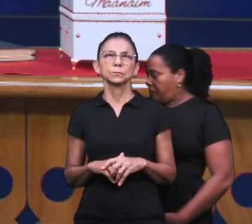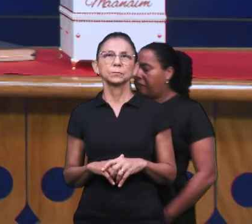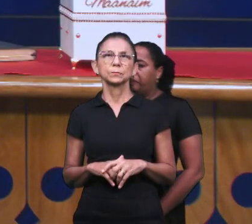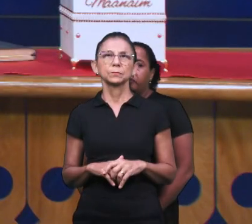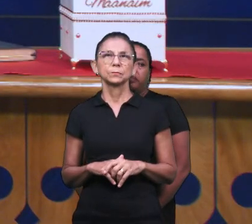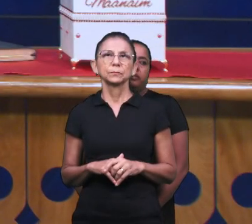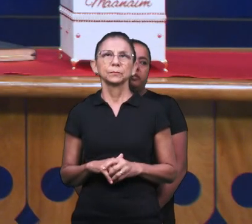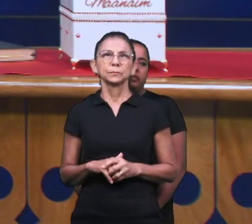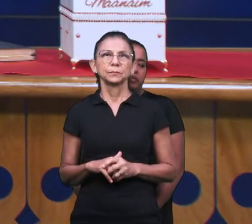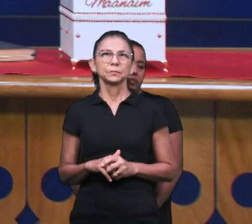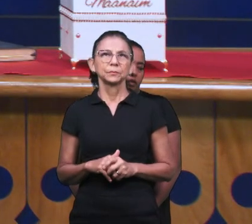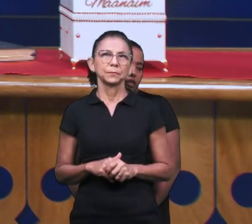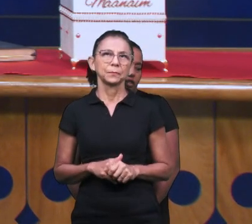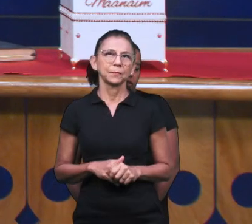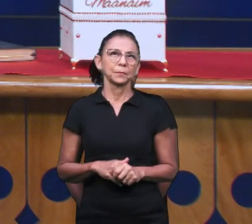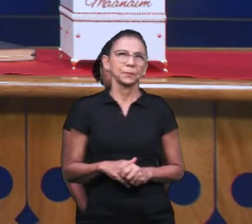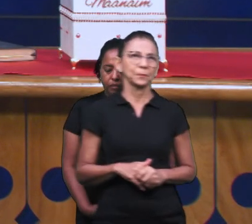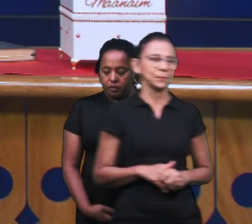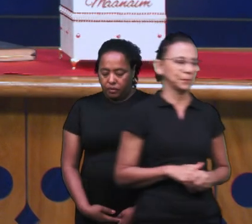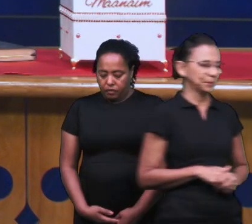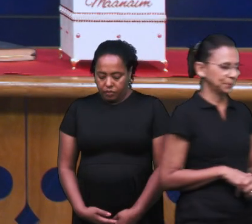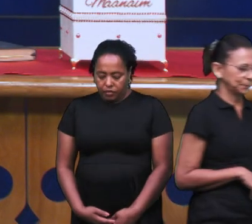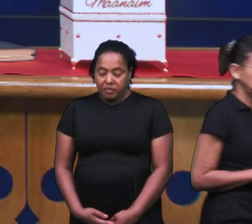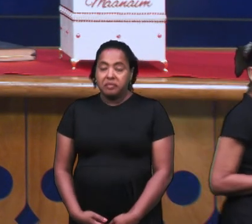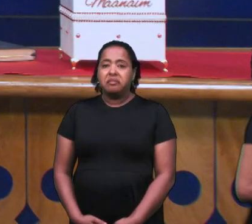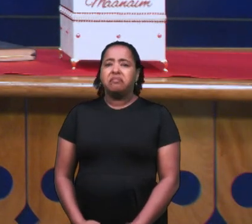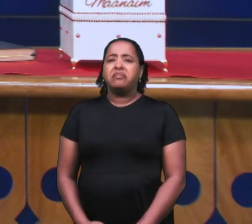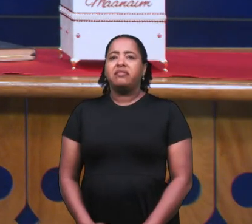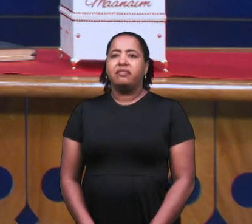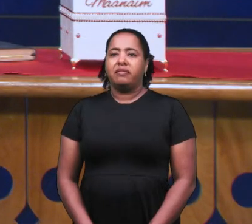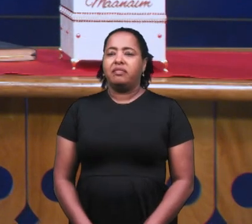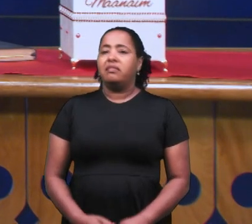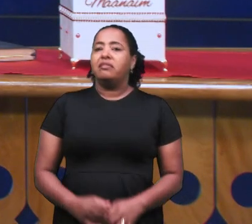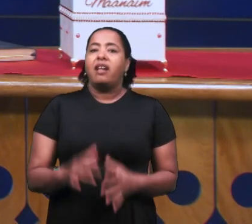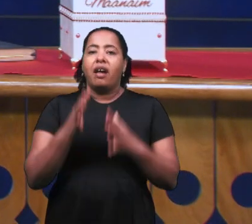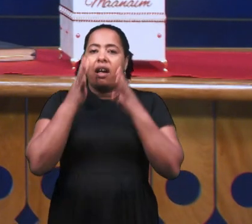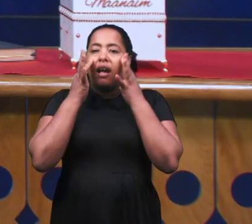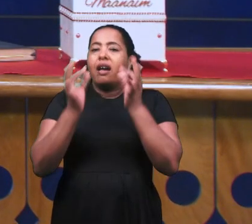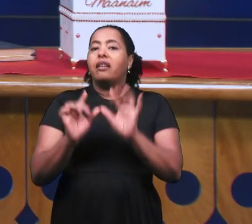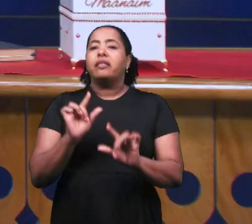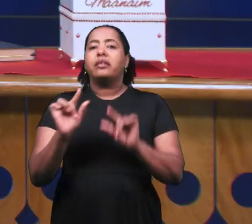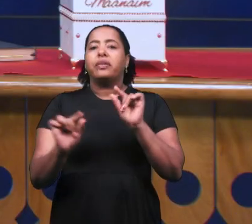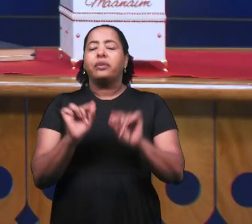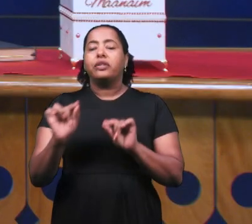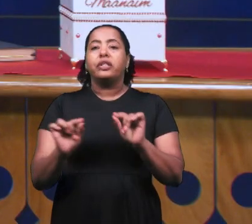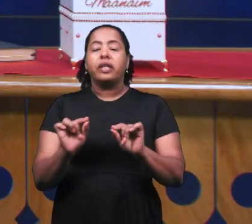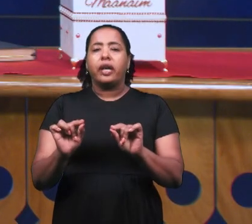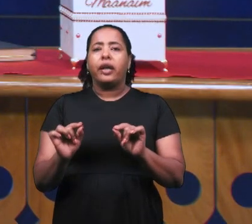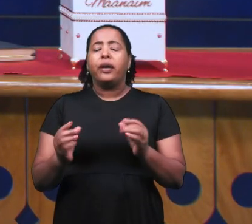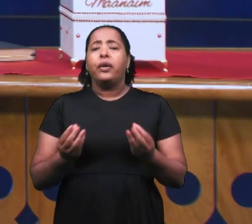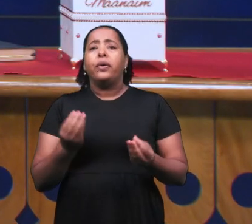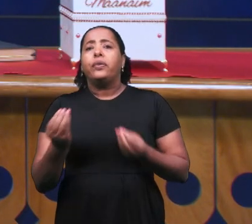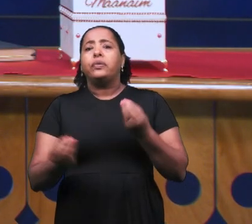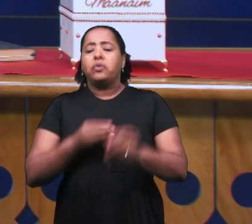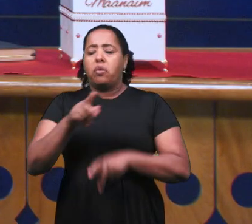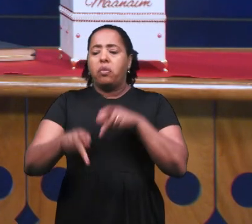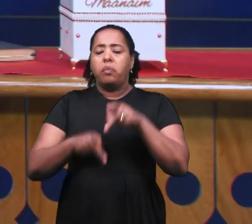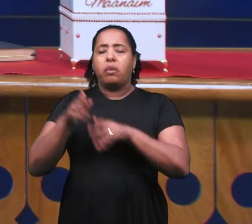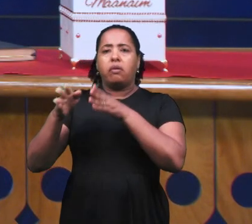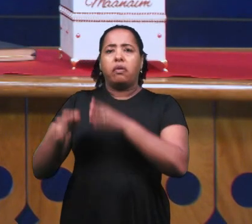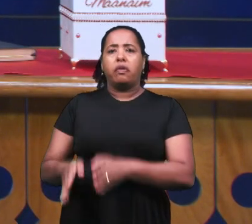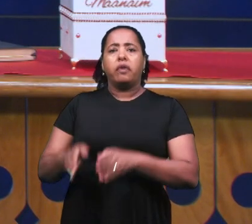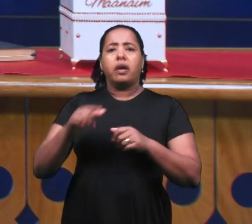Mas uma coisa que nos chama a atenção é a situação da igreja que rejeita,